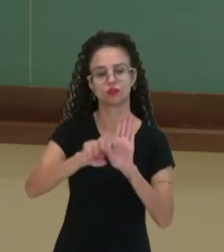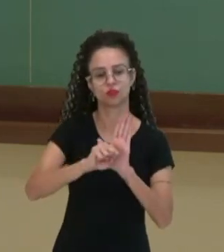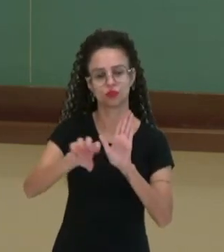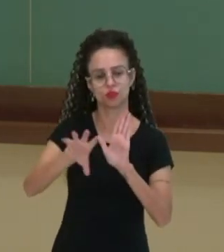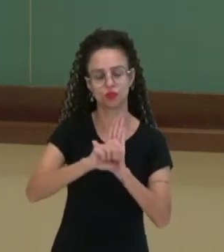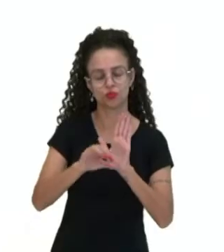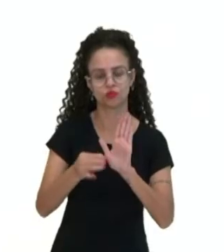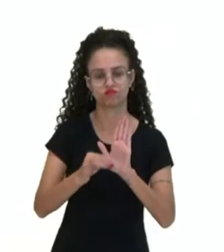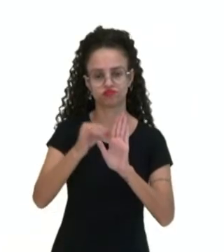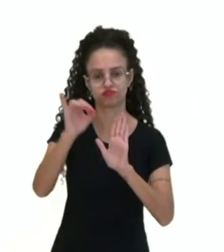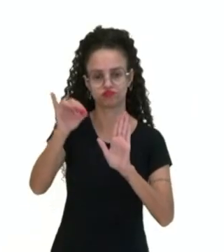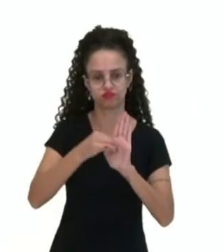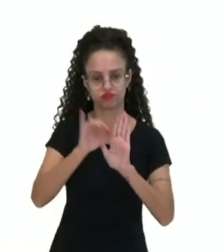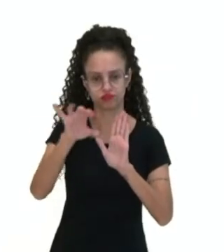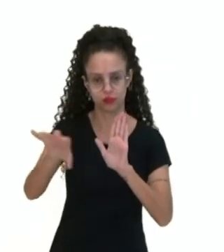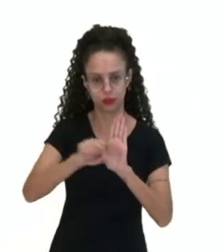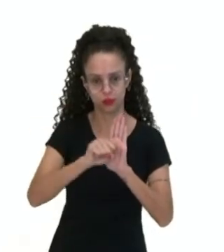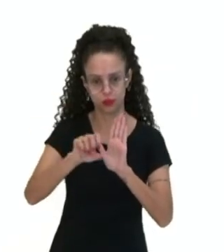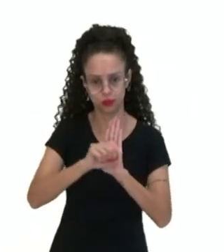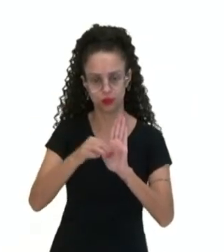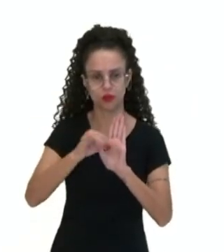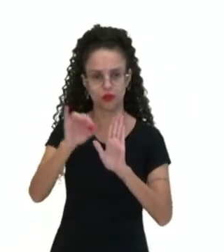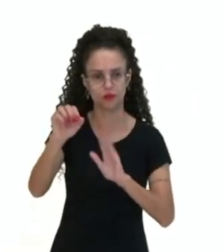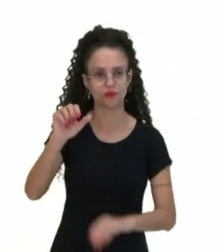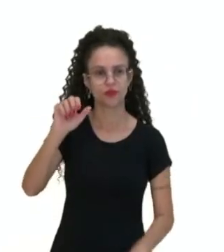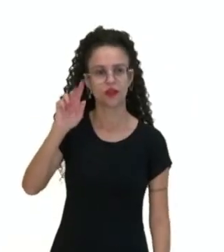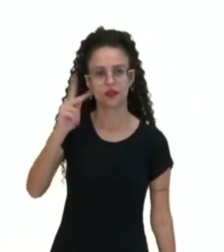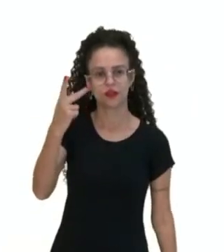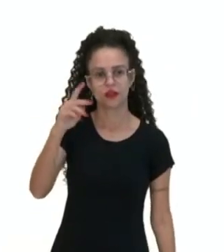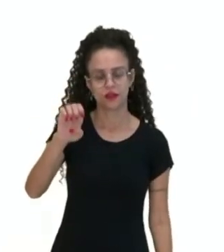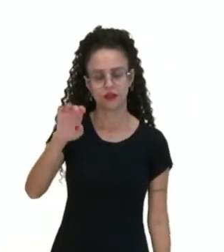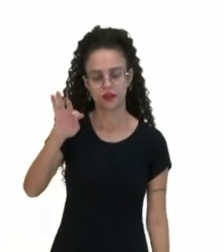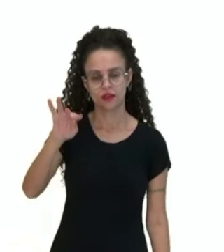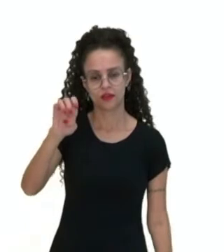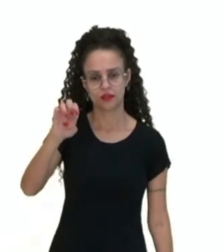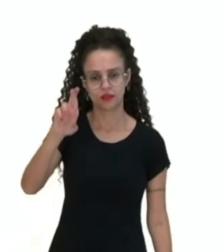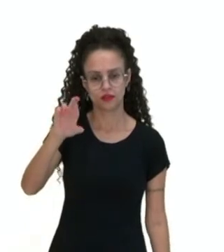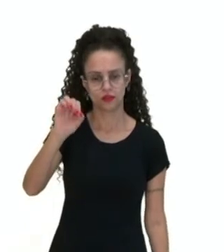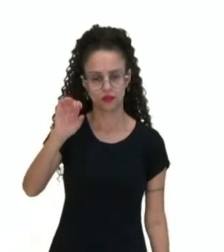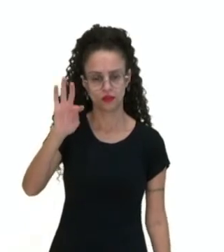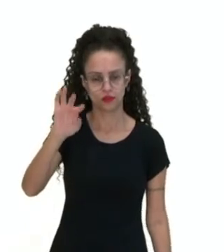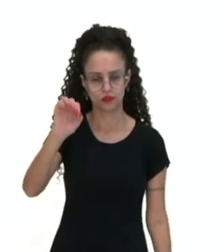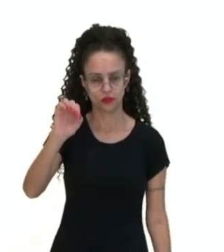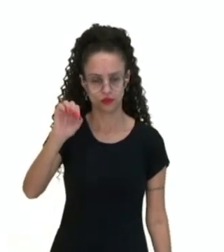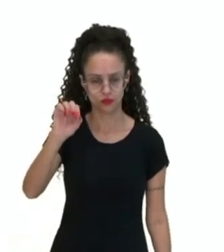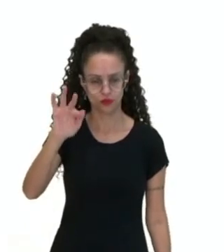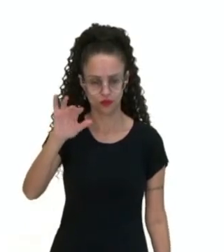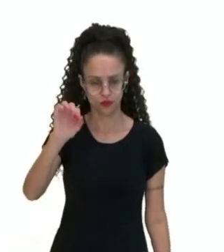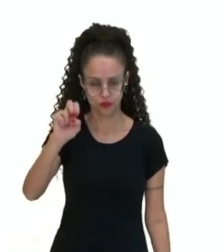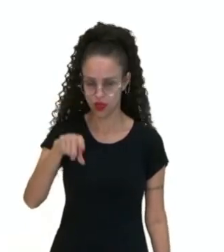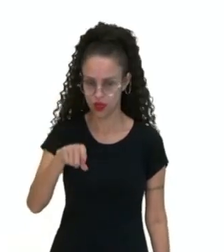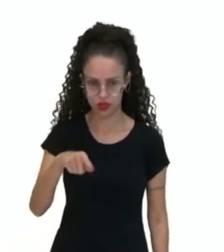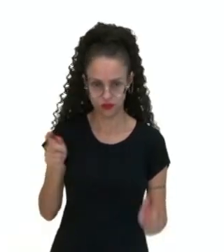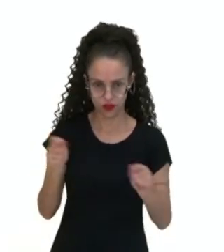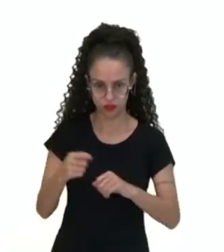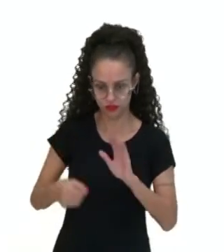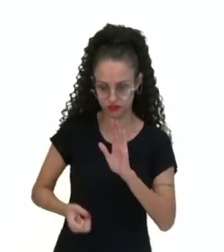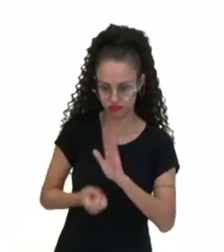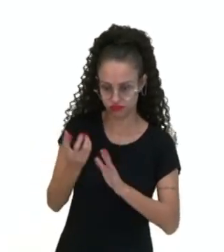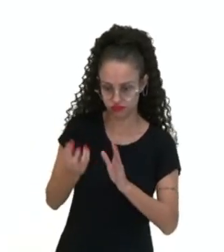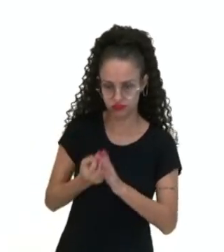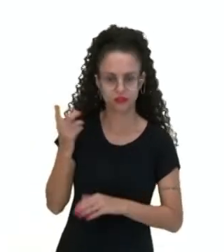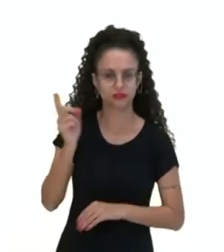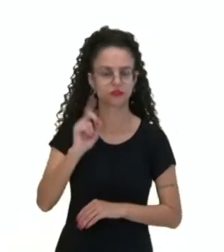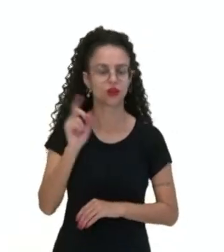aqueles organismos que não produzem o próprio alimento. Eles não têm essa capacidade de produzir o próprio alimento. Por isso, eles